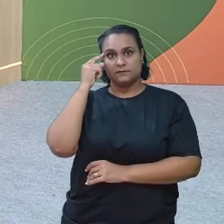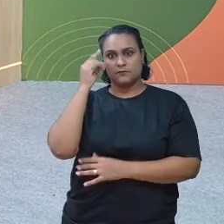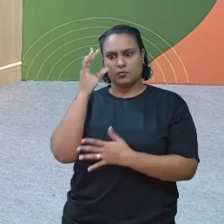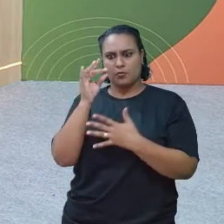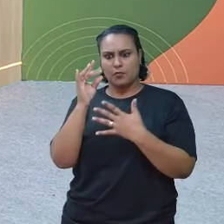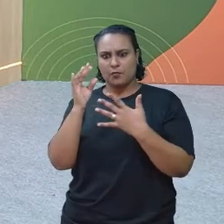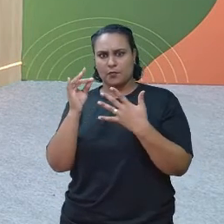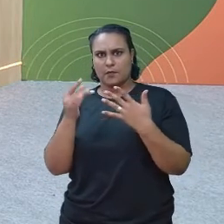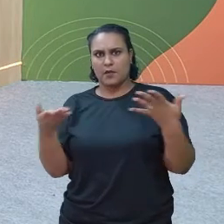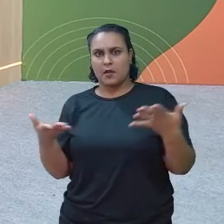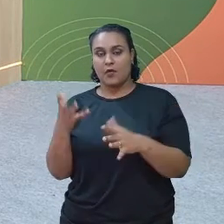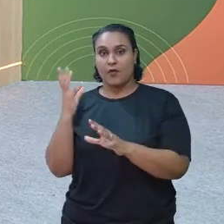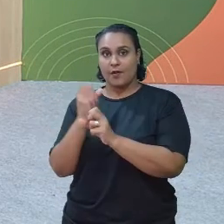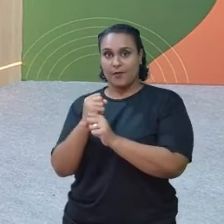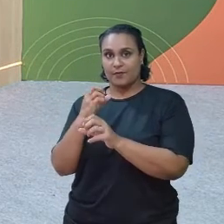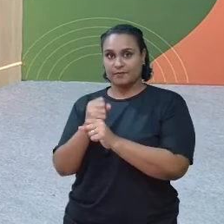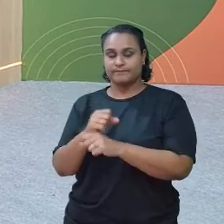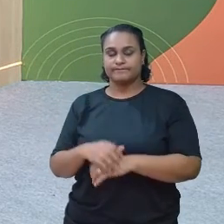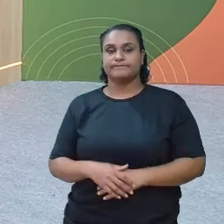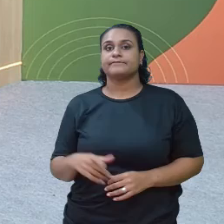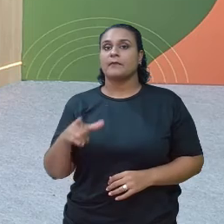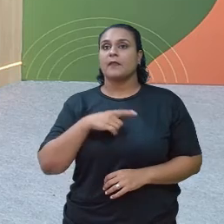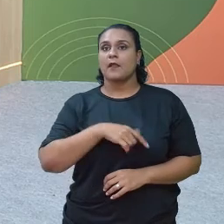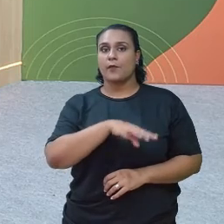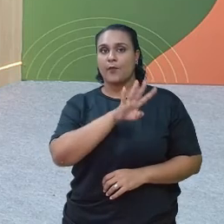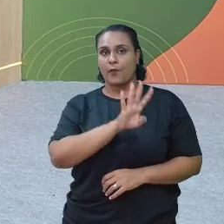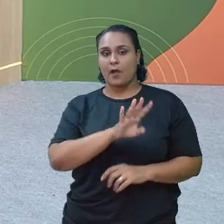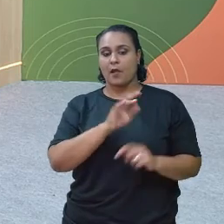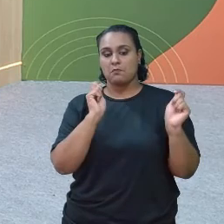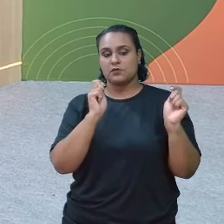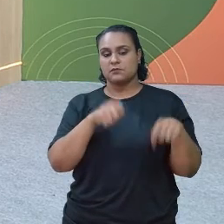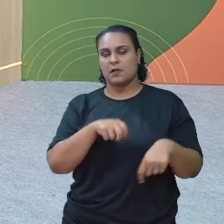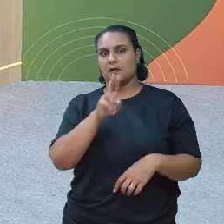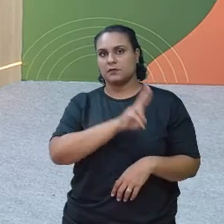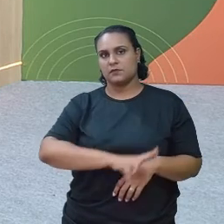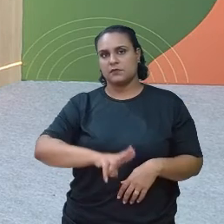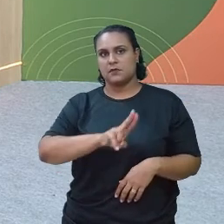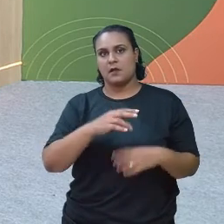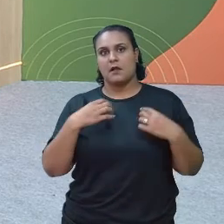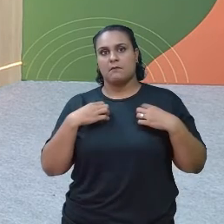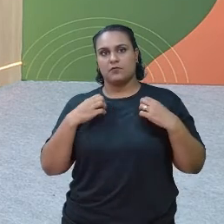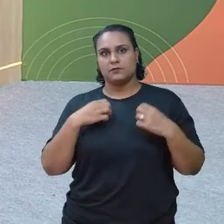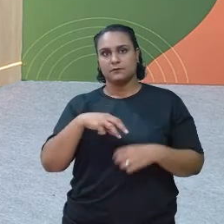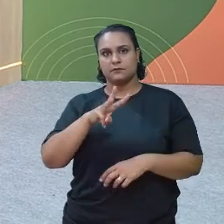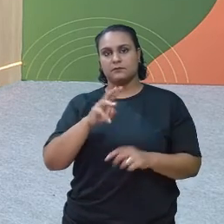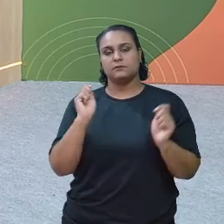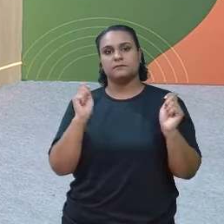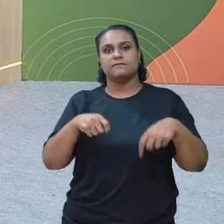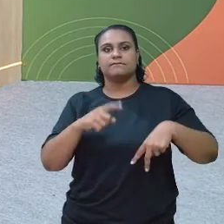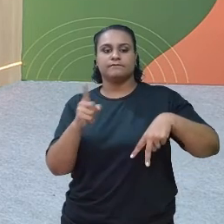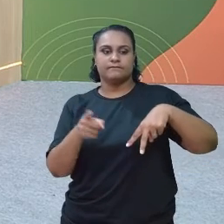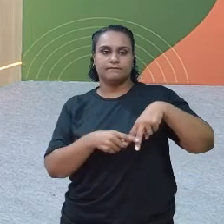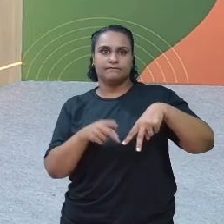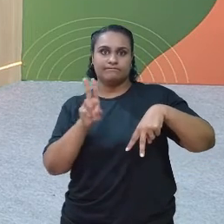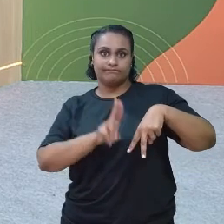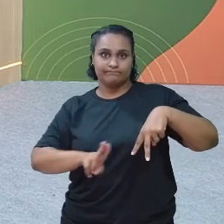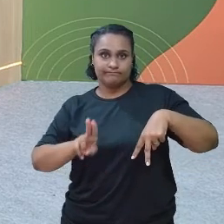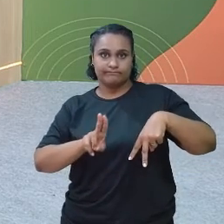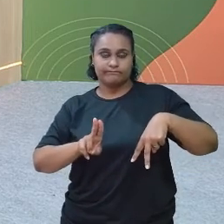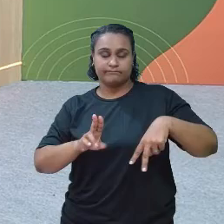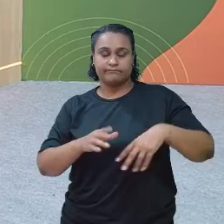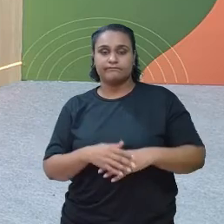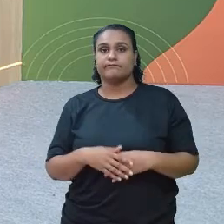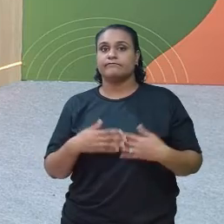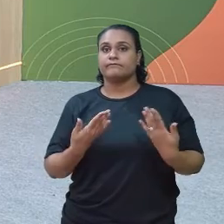descreveu e agora está calculando? Ela tem 4 maneiras de usar as blusas, 3 maneiras de usar as calças. Ou